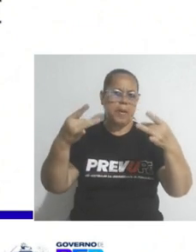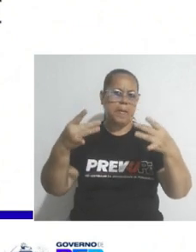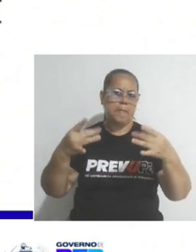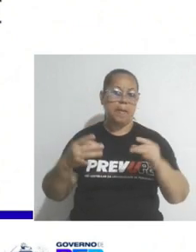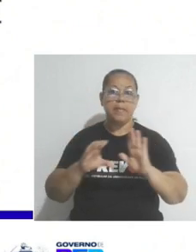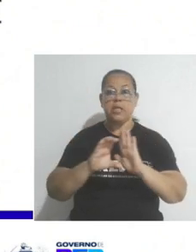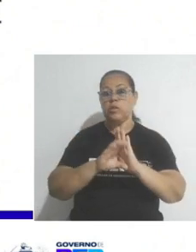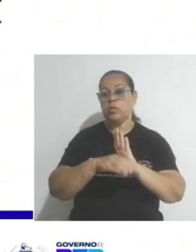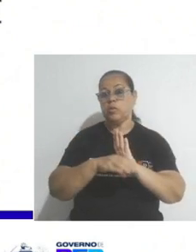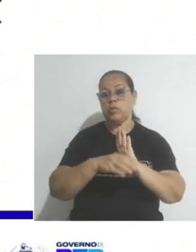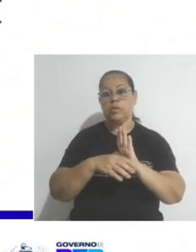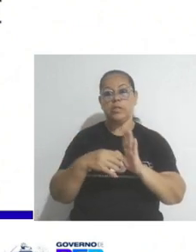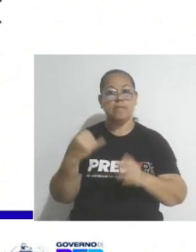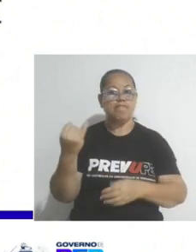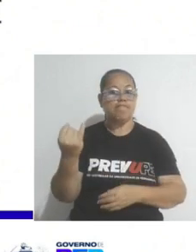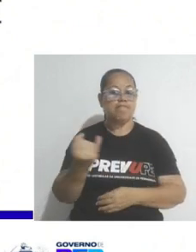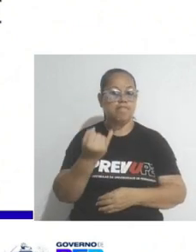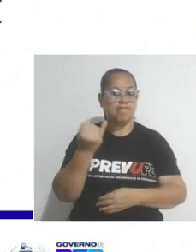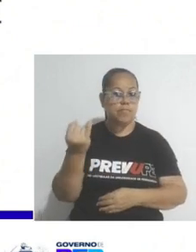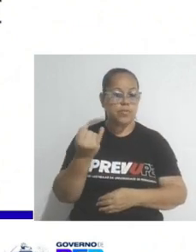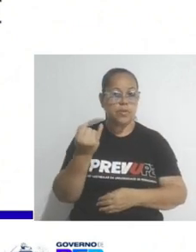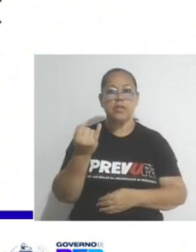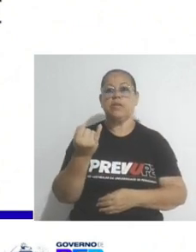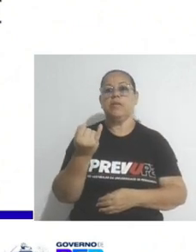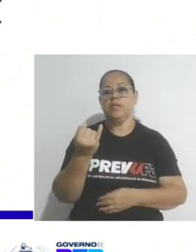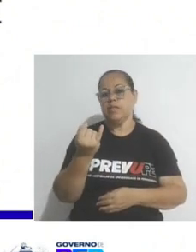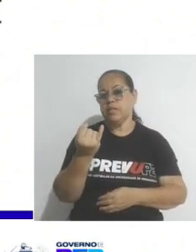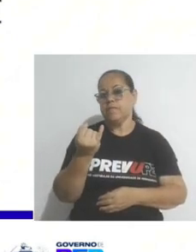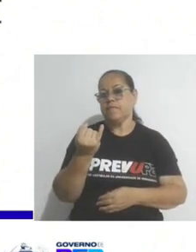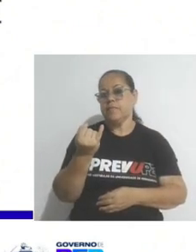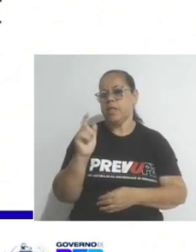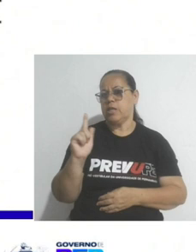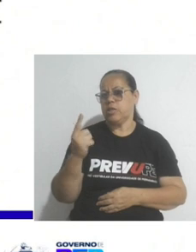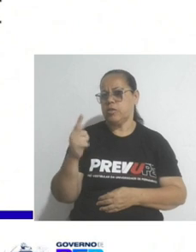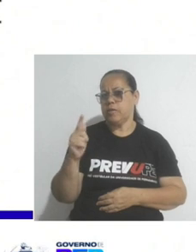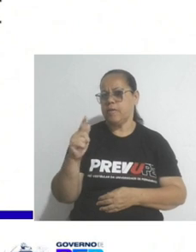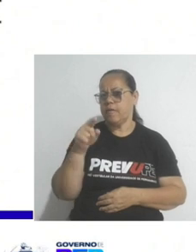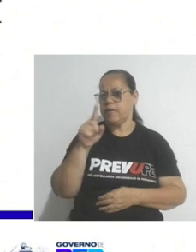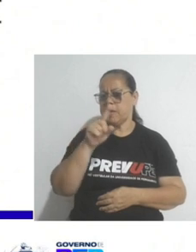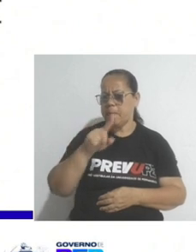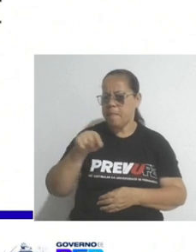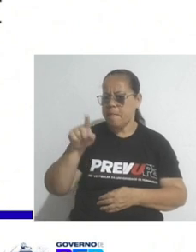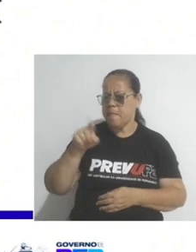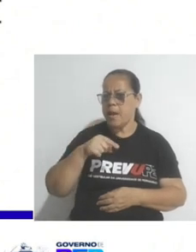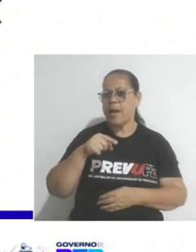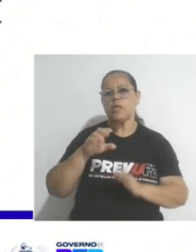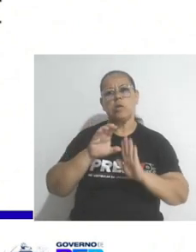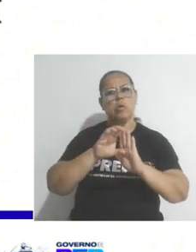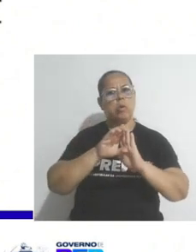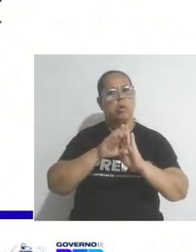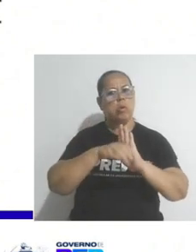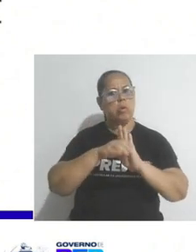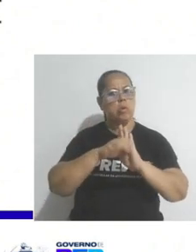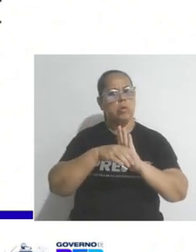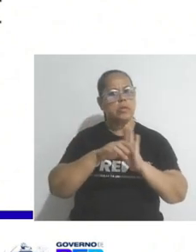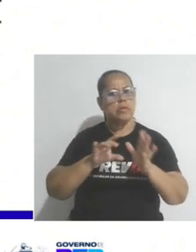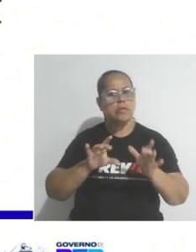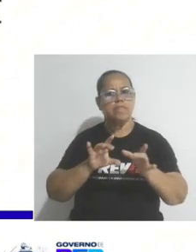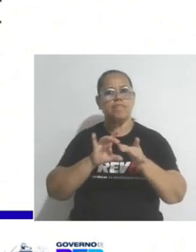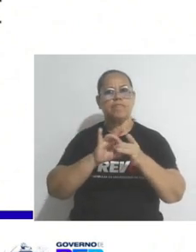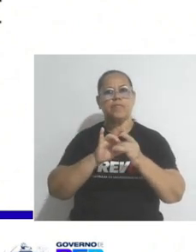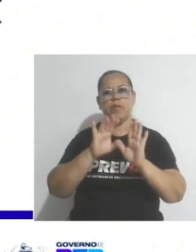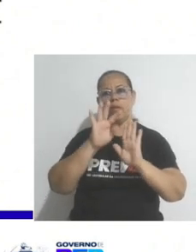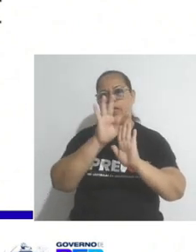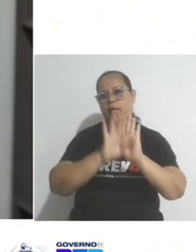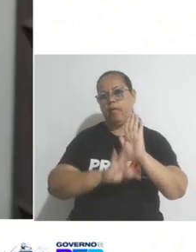conceitos fundamentais da geografia Assinale o conceito ao qual o texto citado se